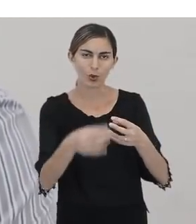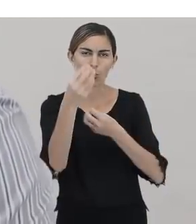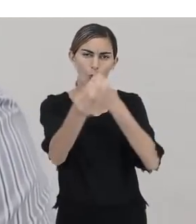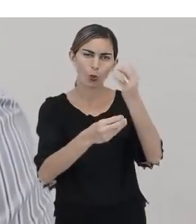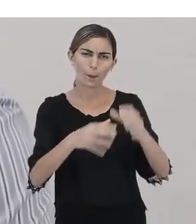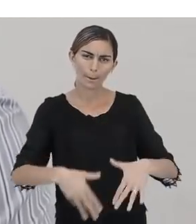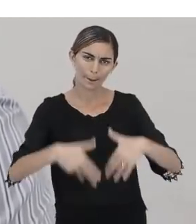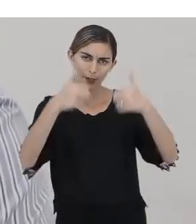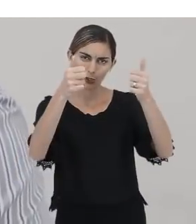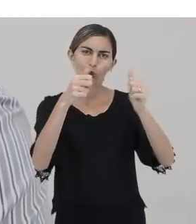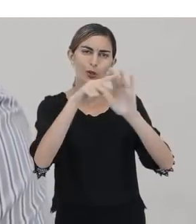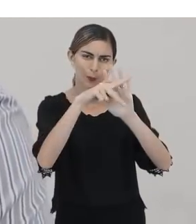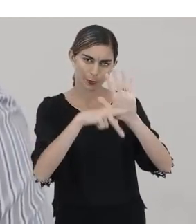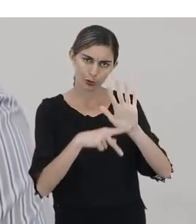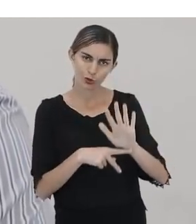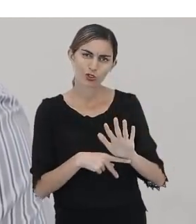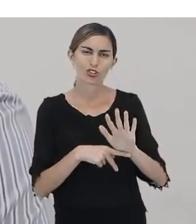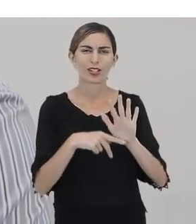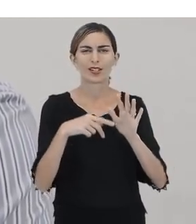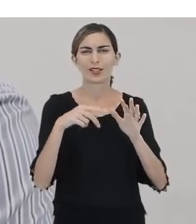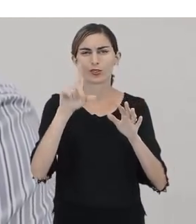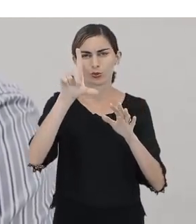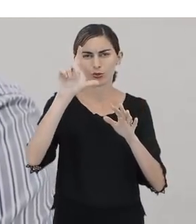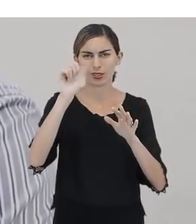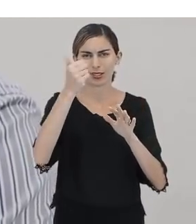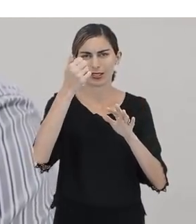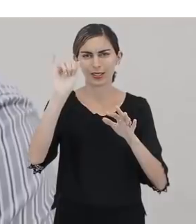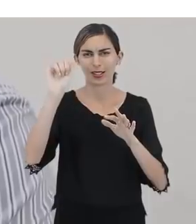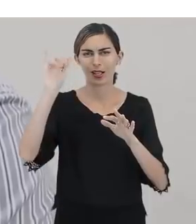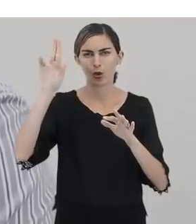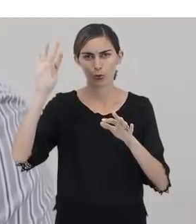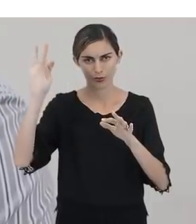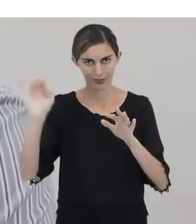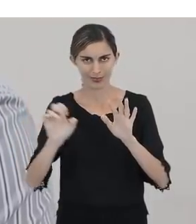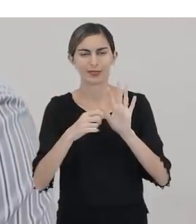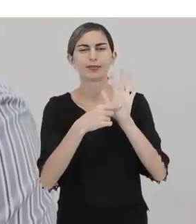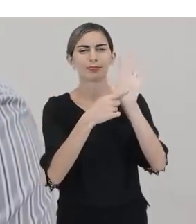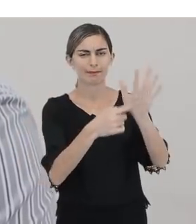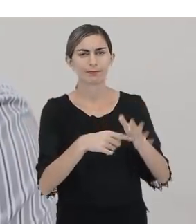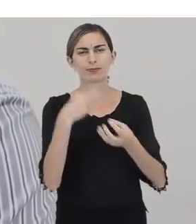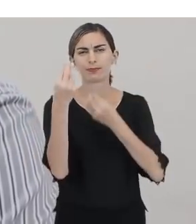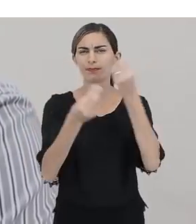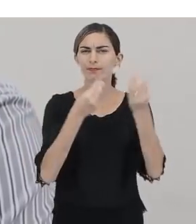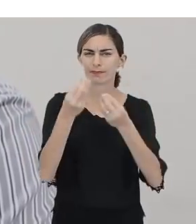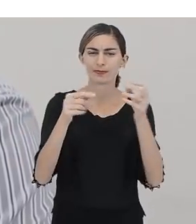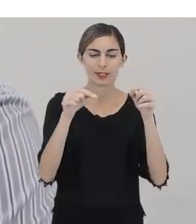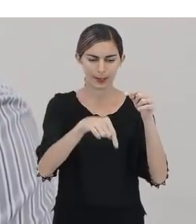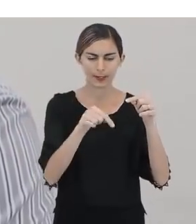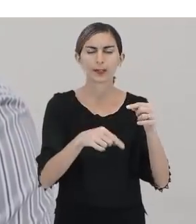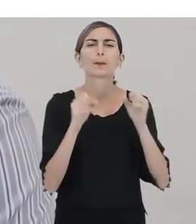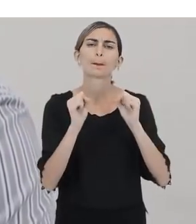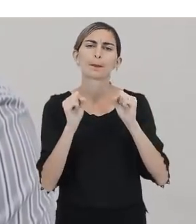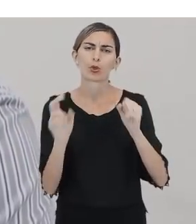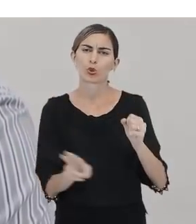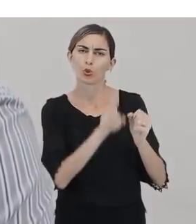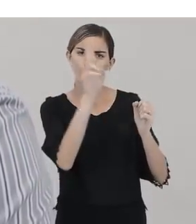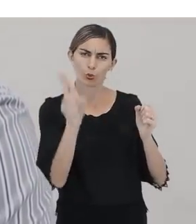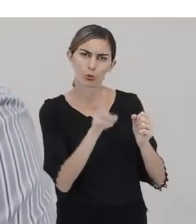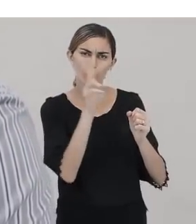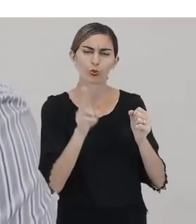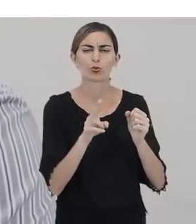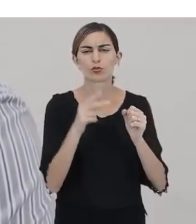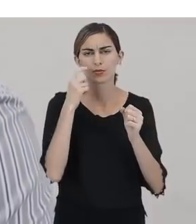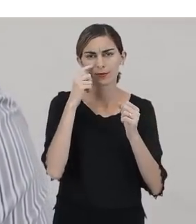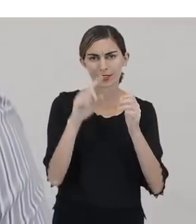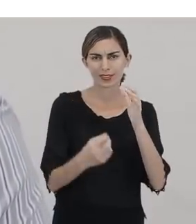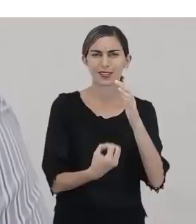vocês podiam melhorar ele usando o XML Layout, colocando os botões e usar os gerenciadores de layout. E aqui a gente também pode usar,